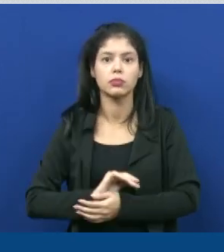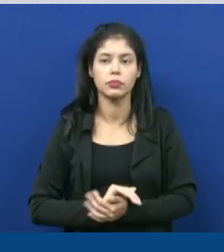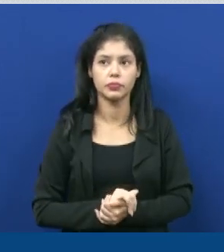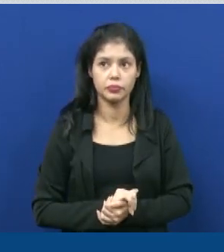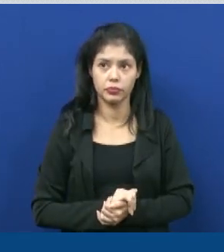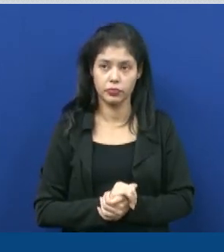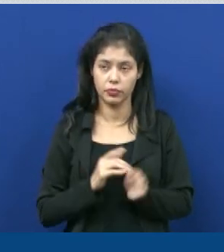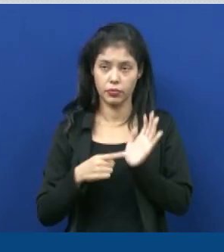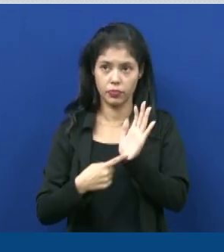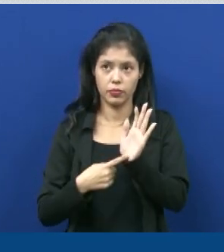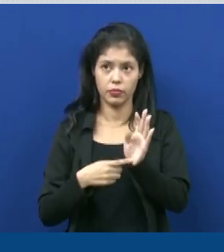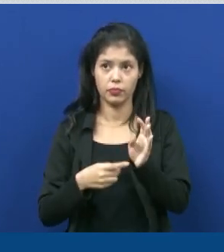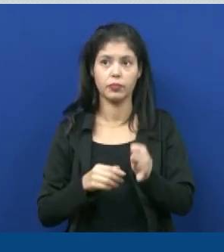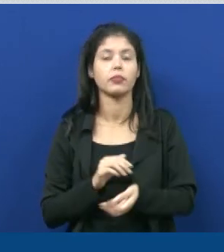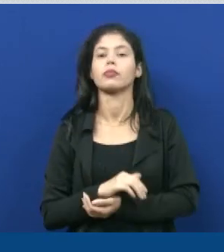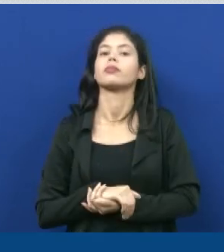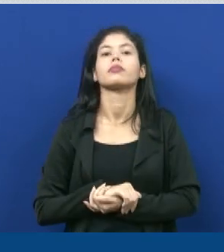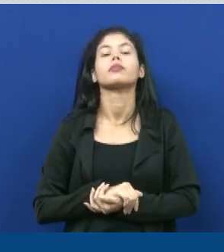Nesse caso,